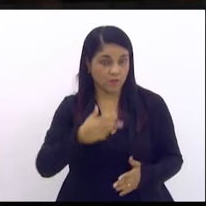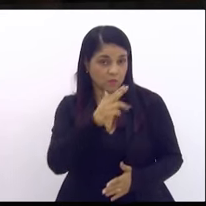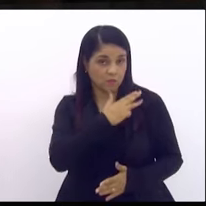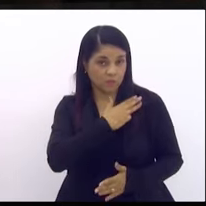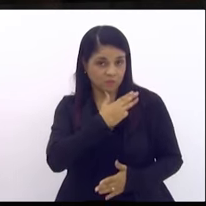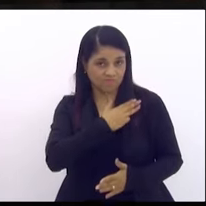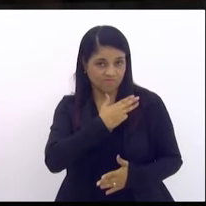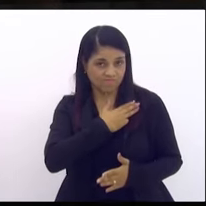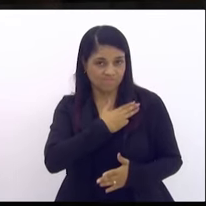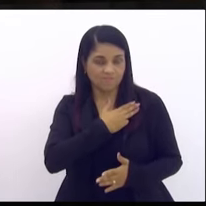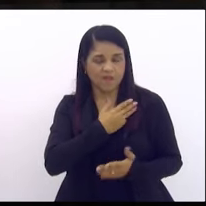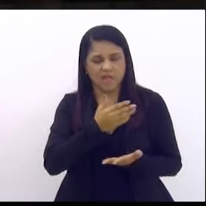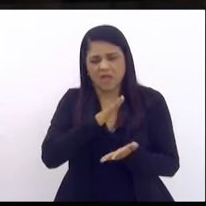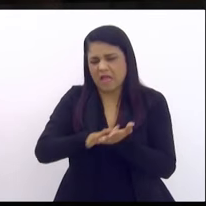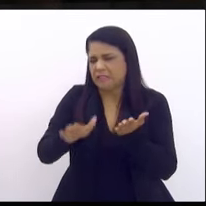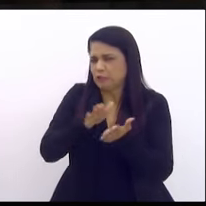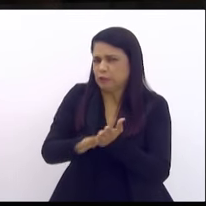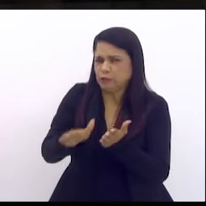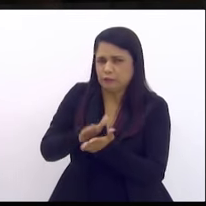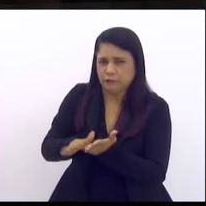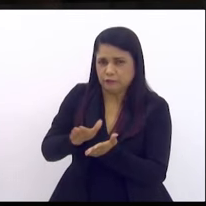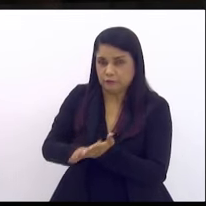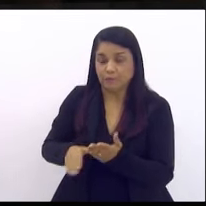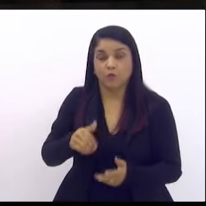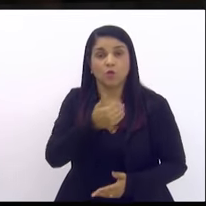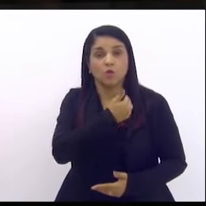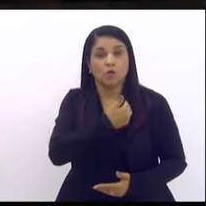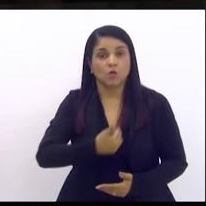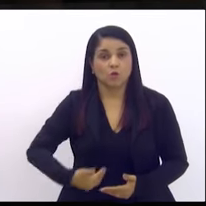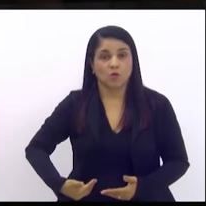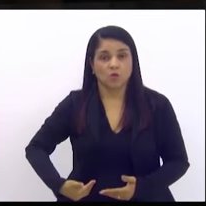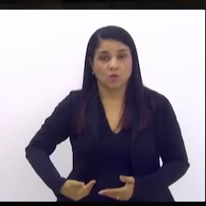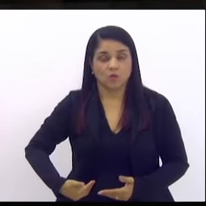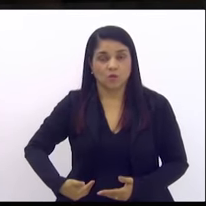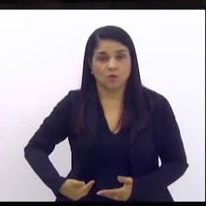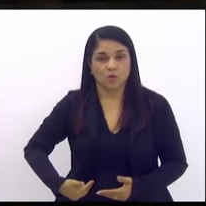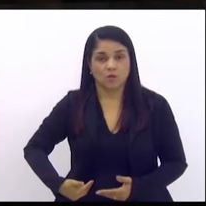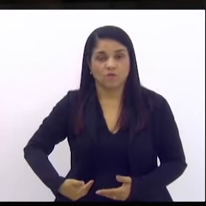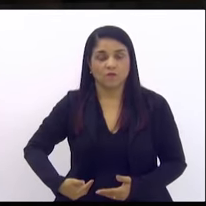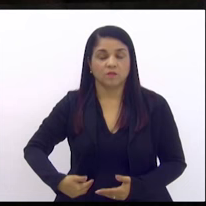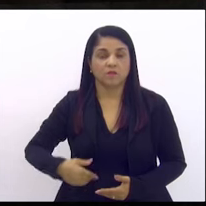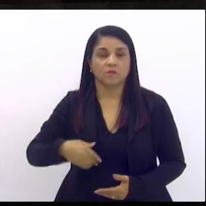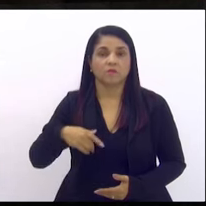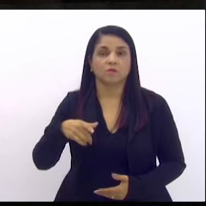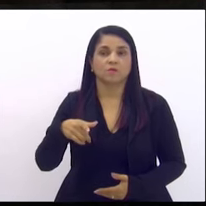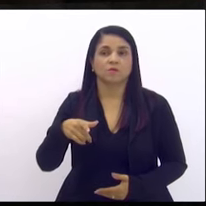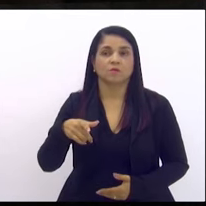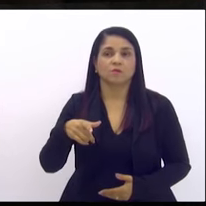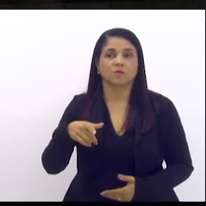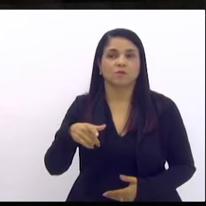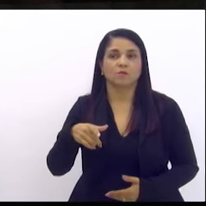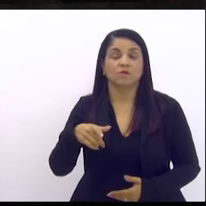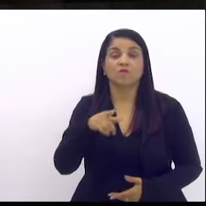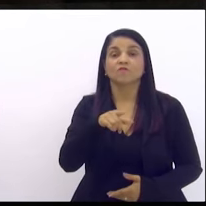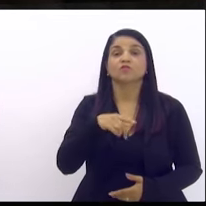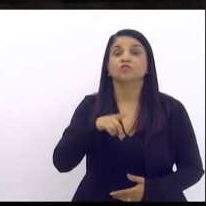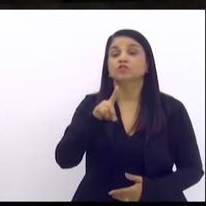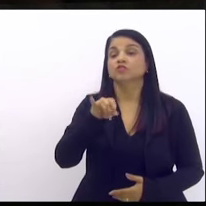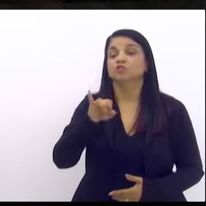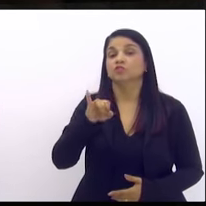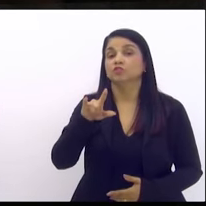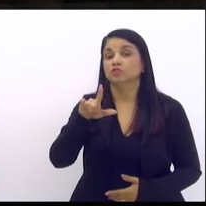gastos o governo Sérgio Cabral 2014 Governo Dilma governo Dilma pisou o acelerador dos